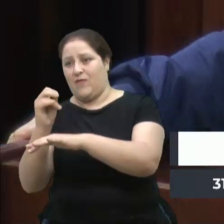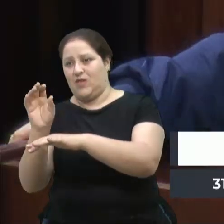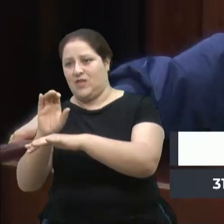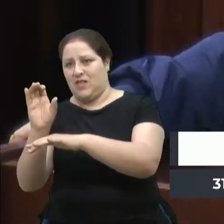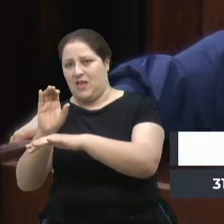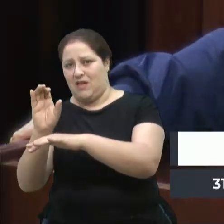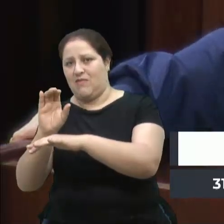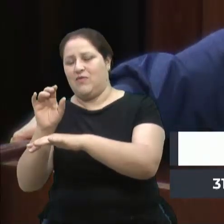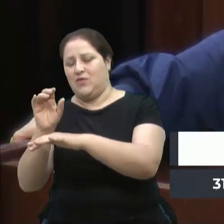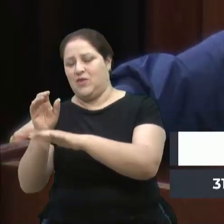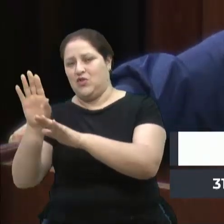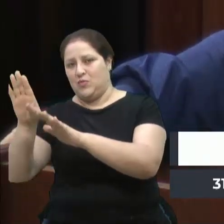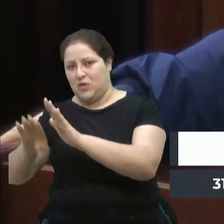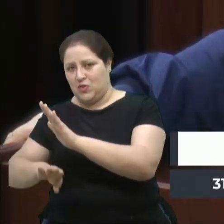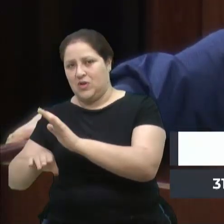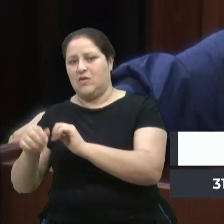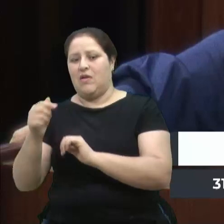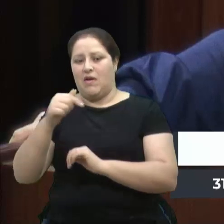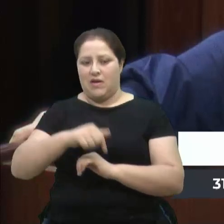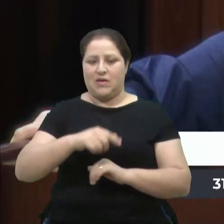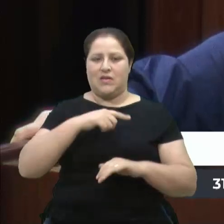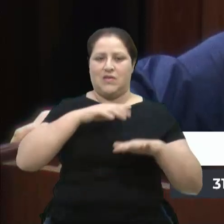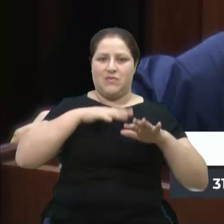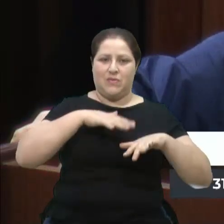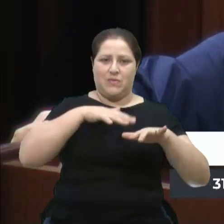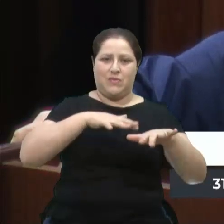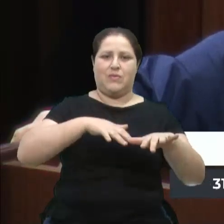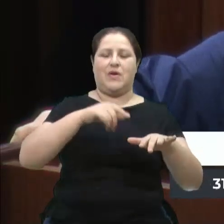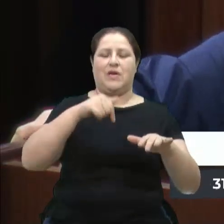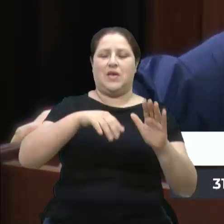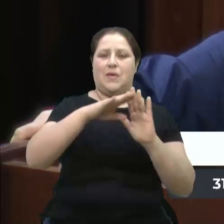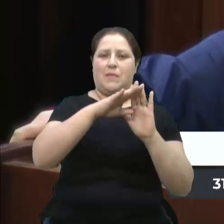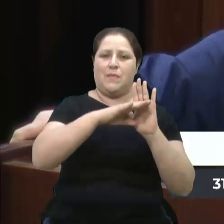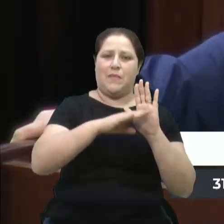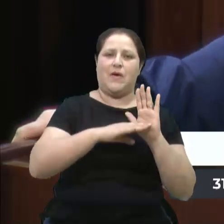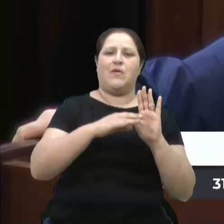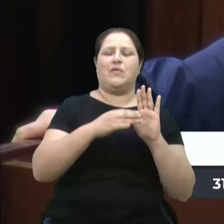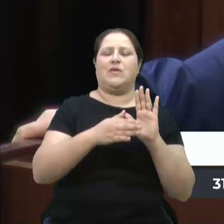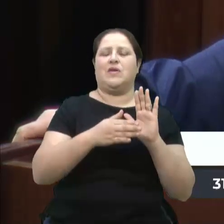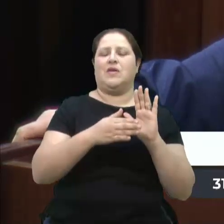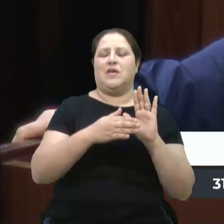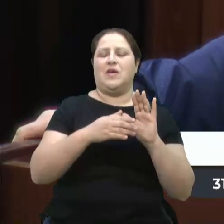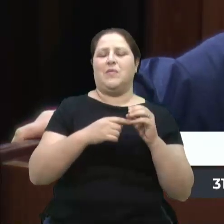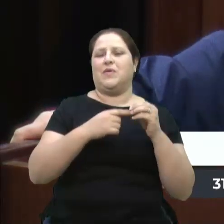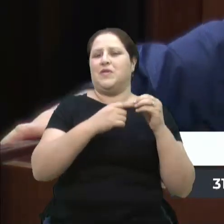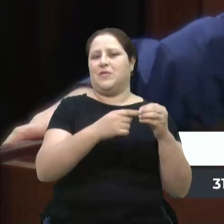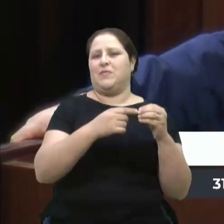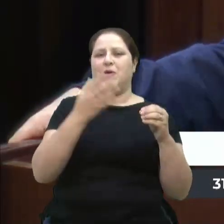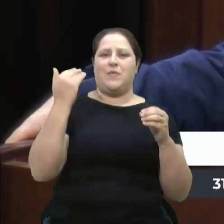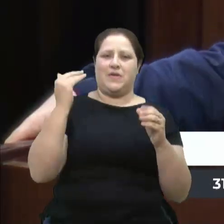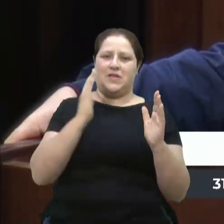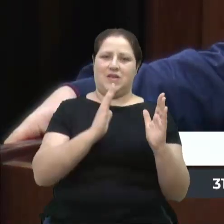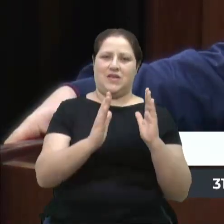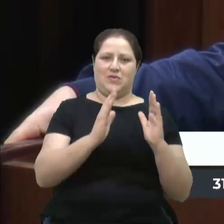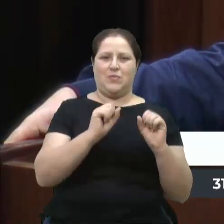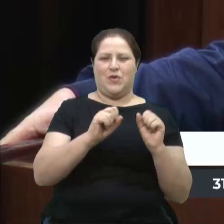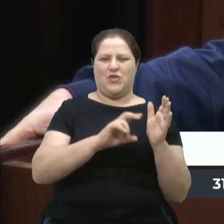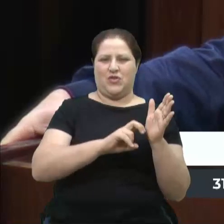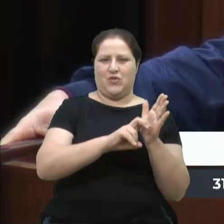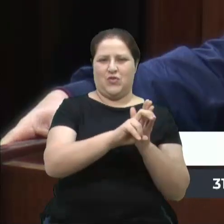aqui em Caxias, e a pauta principal aqui em Caxias naquela época, e vocês podem dar um Google que vocês vão ver, né, era a